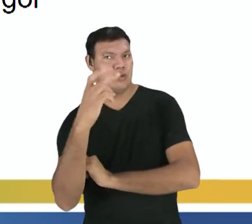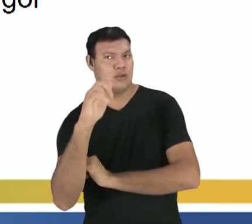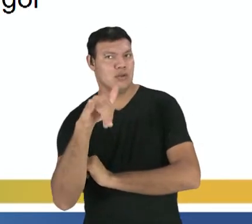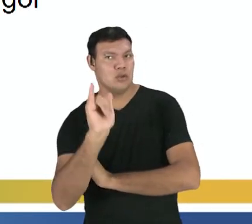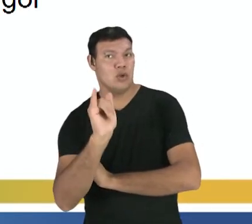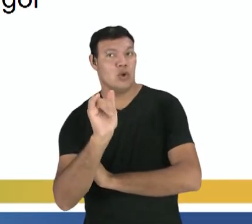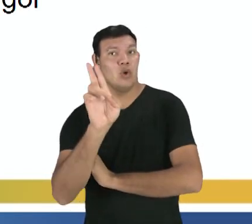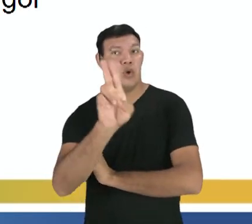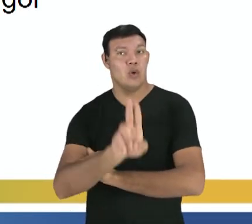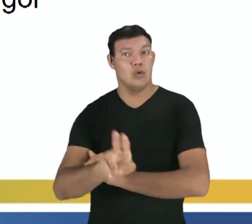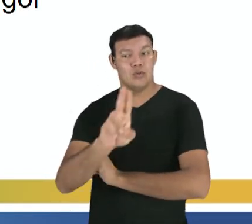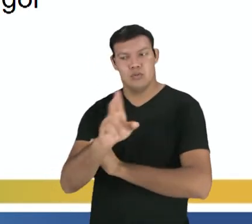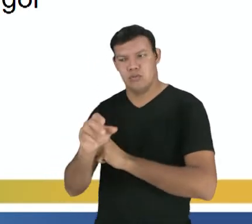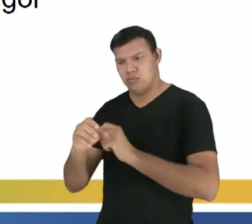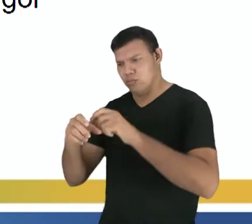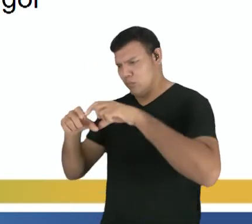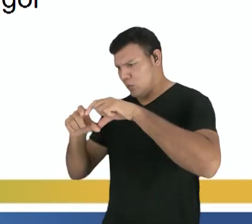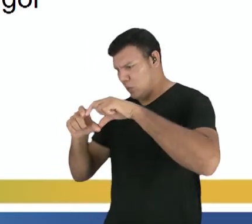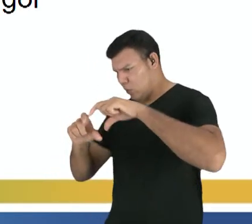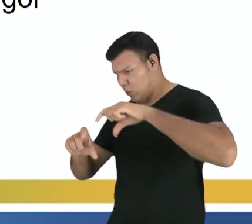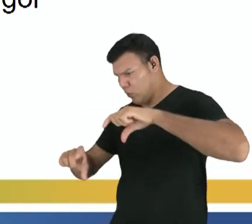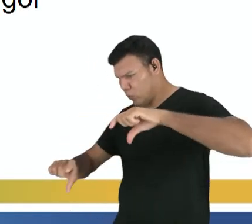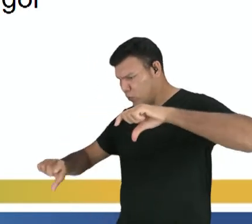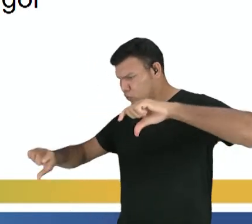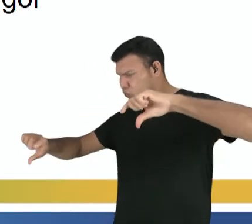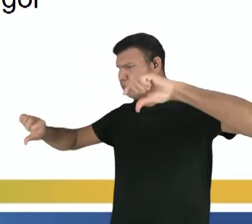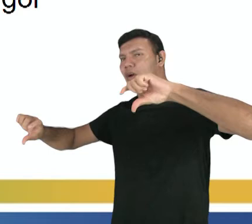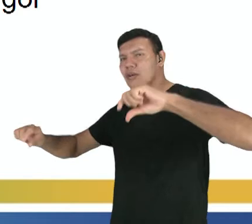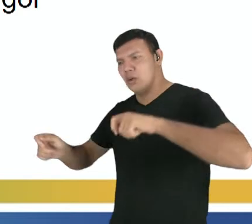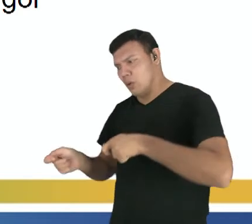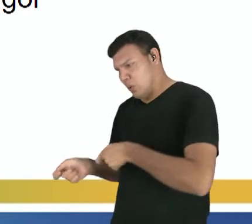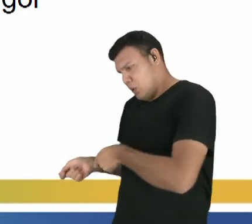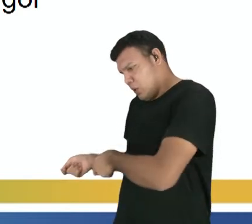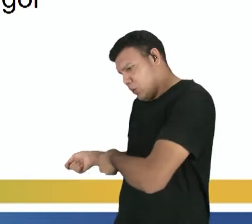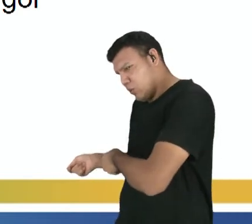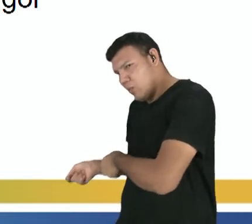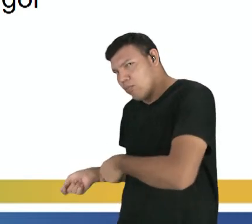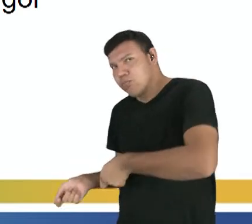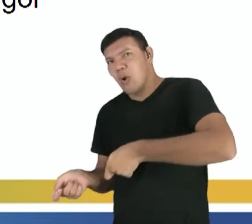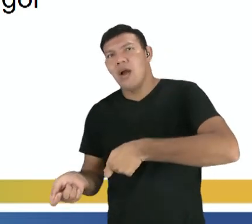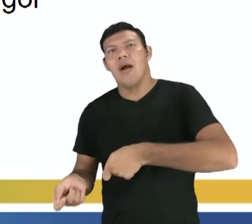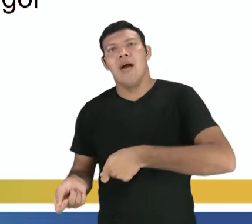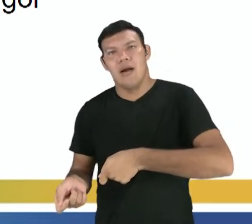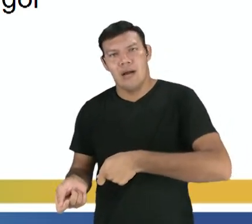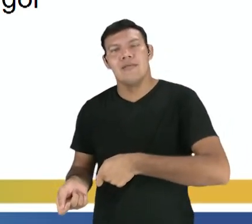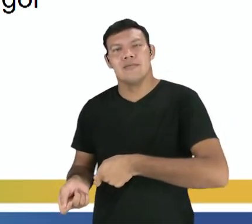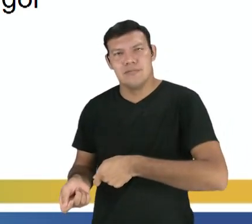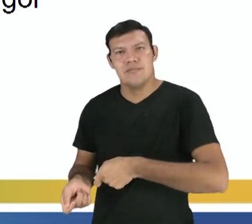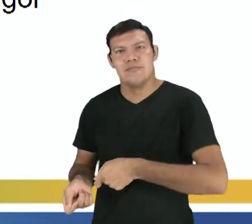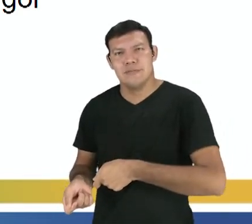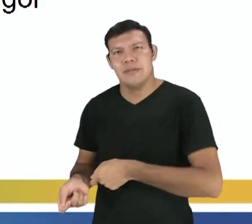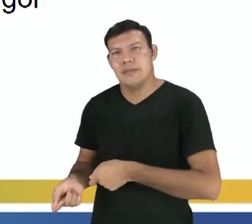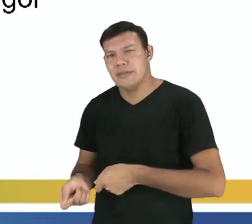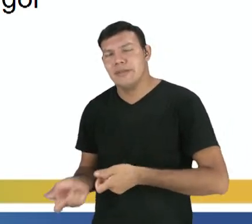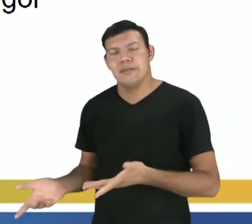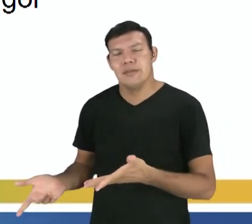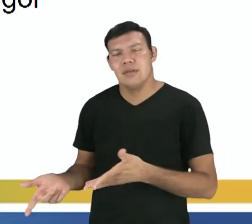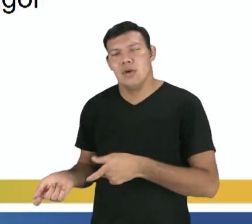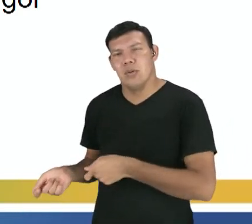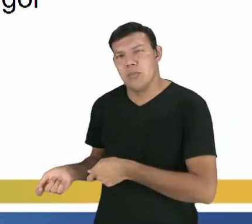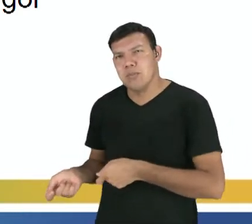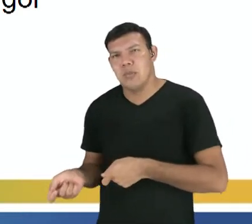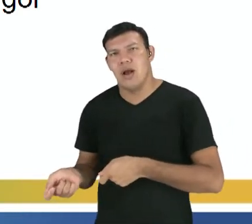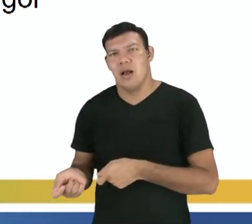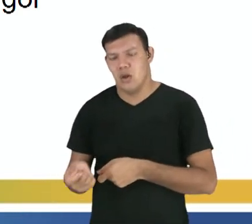jogadores utilizam bastões ou tacos, que são para manobrar, para manusear, e pode ser